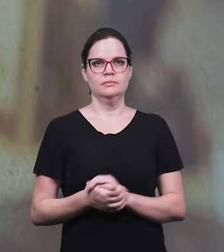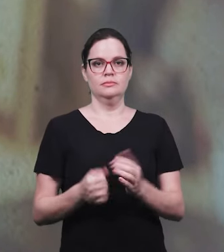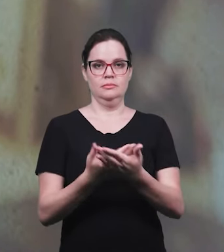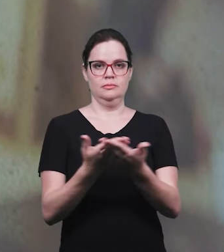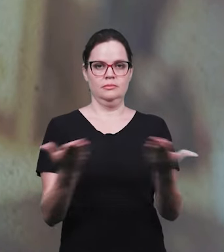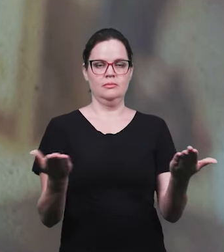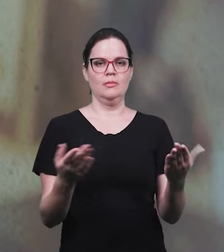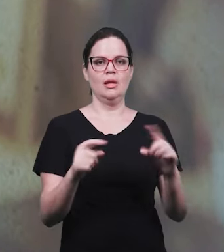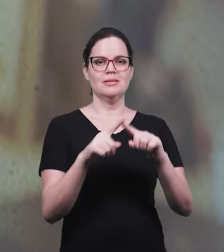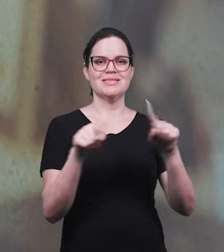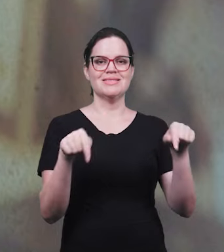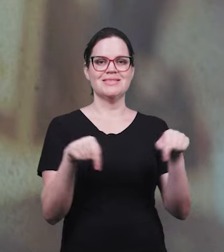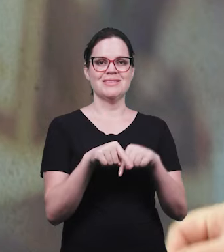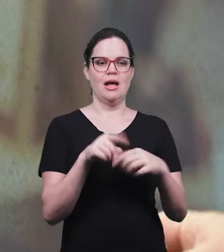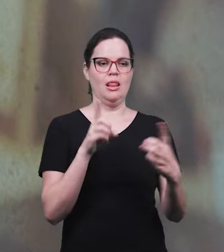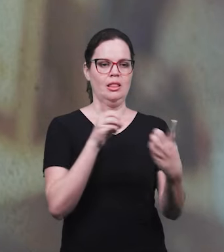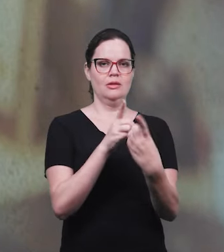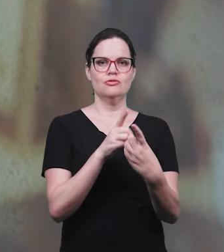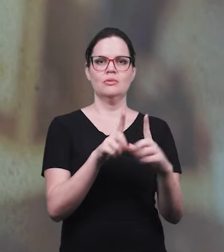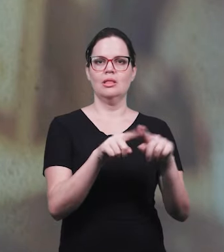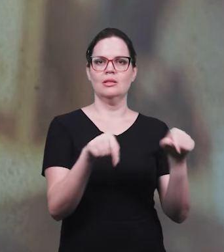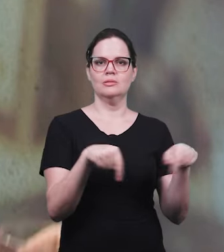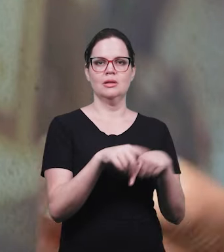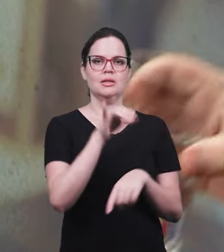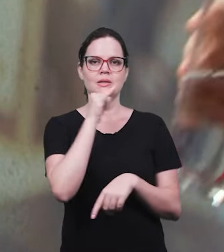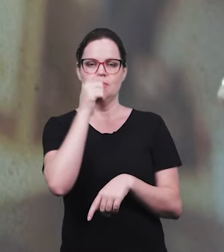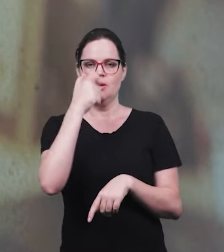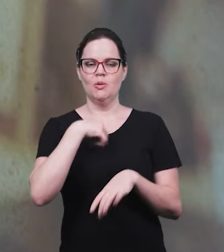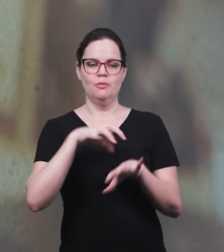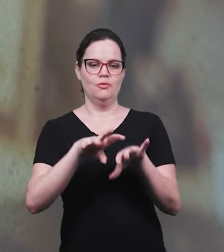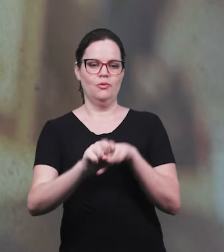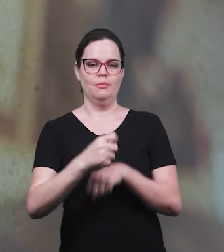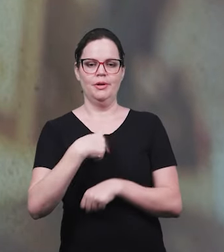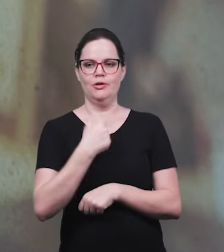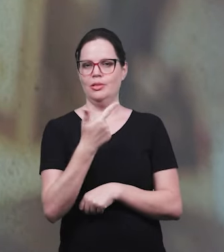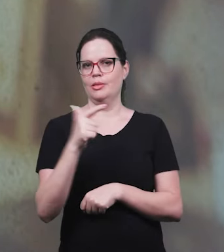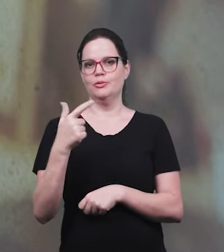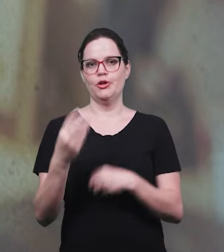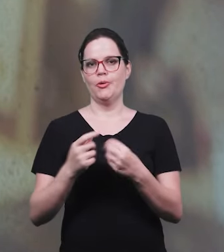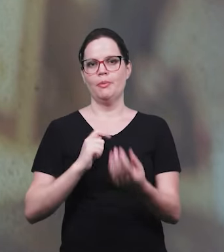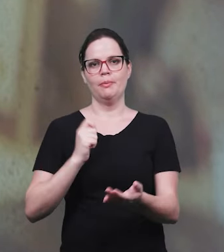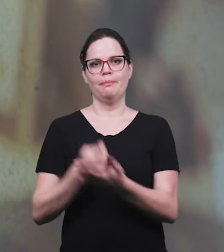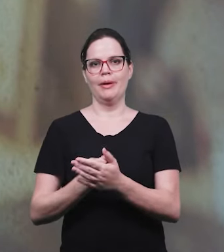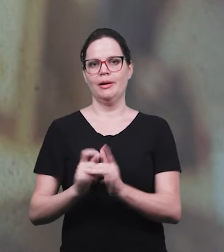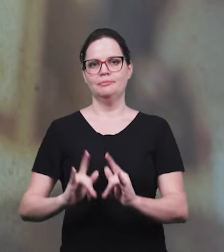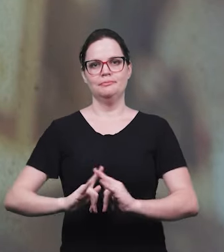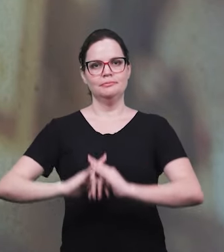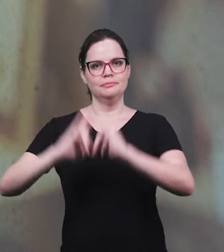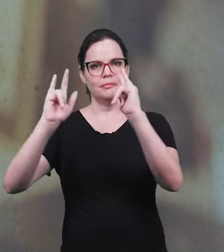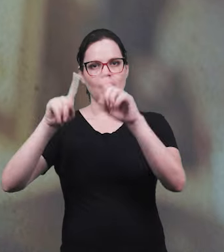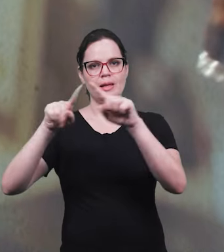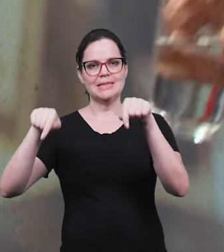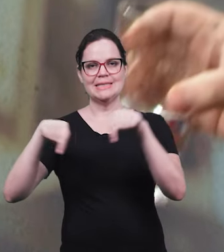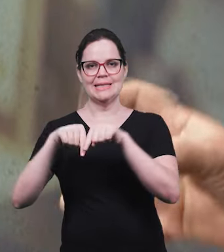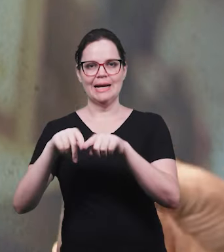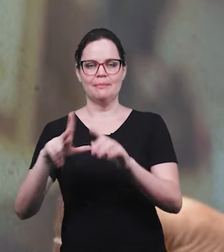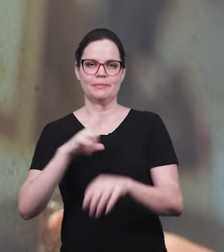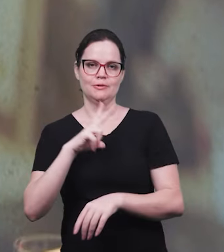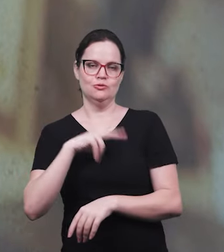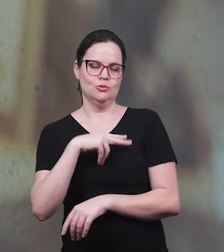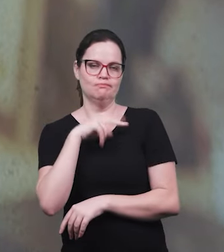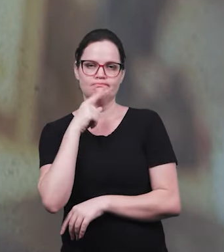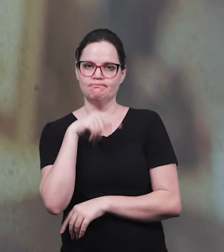disponibiliza salas de atendimento. Então, eu me formei, não tenho ainda condições de ter uma sala, ou também eu